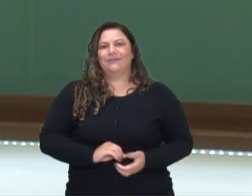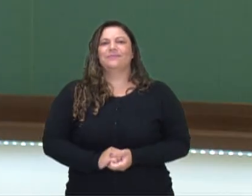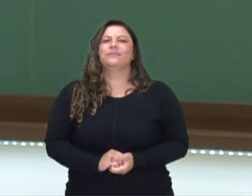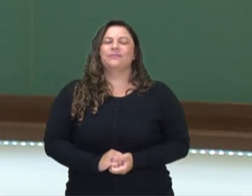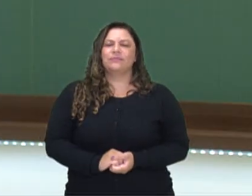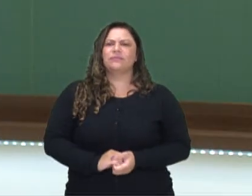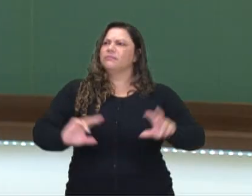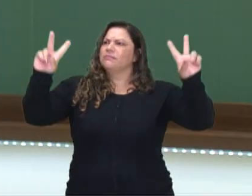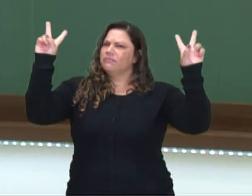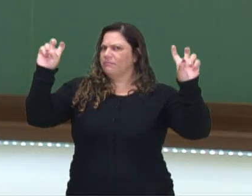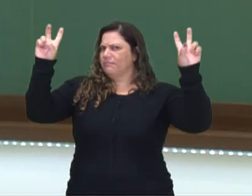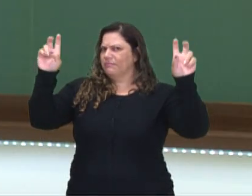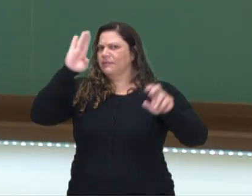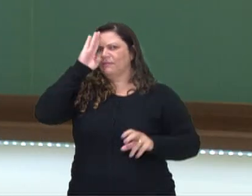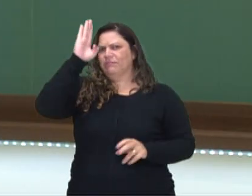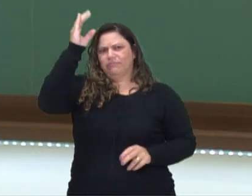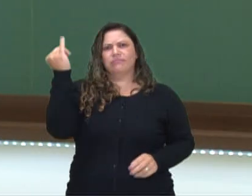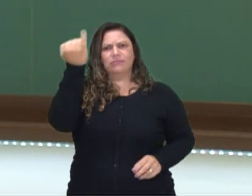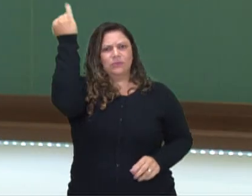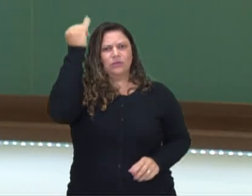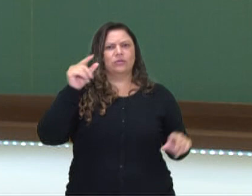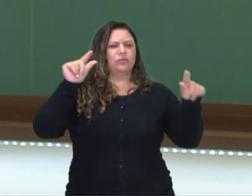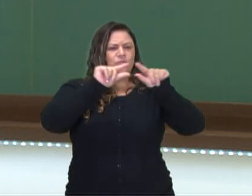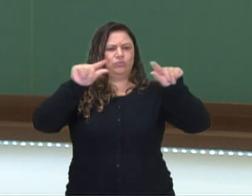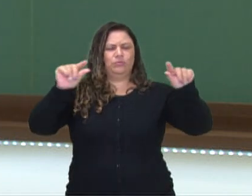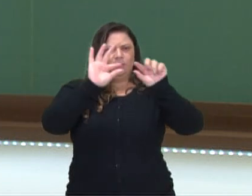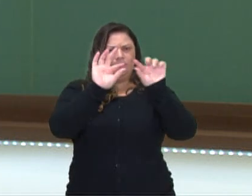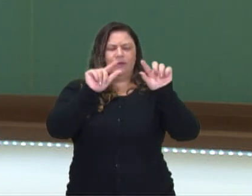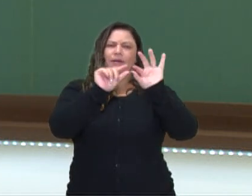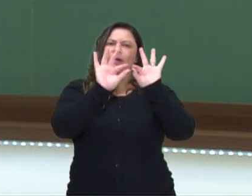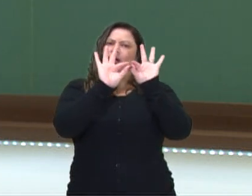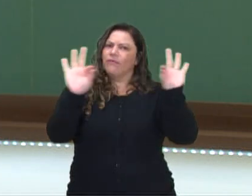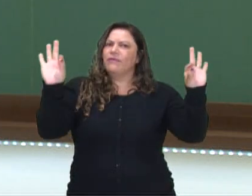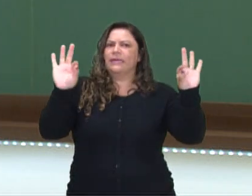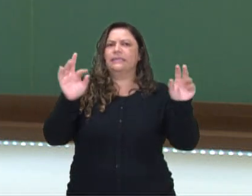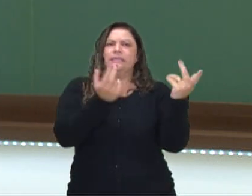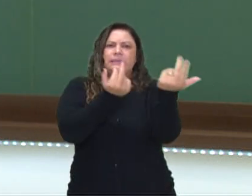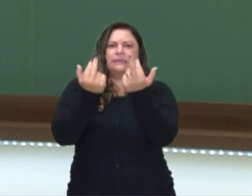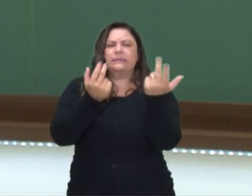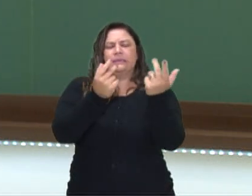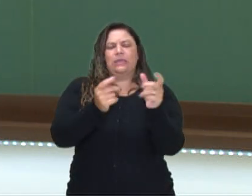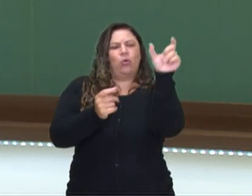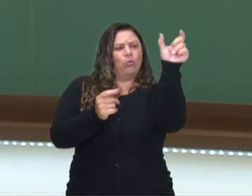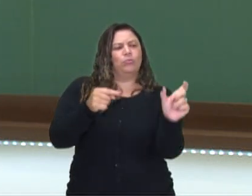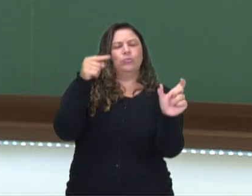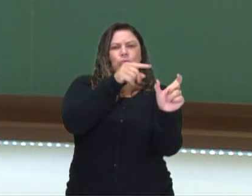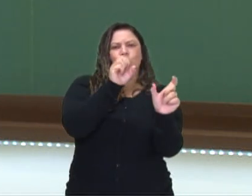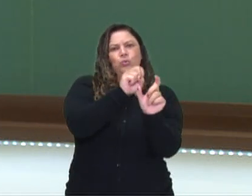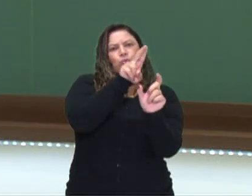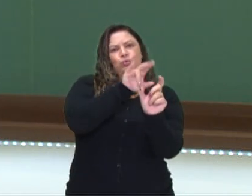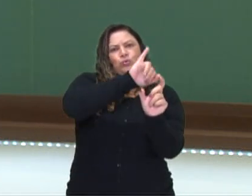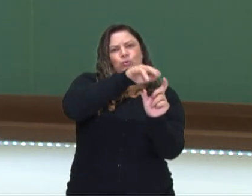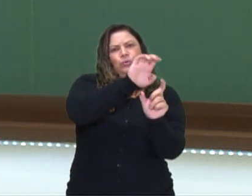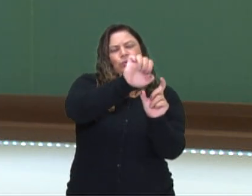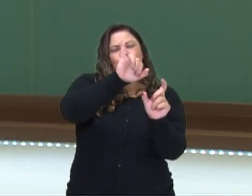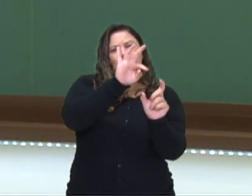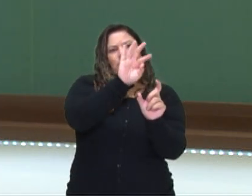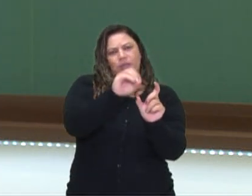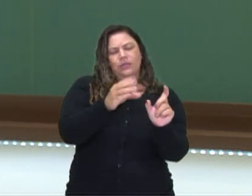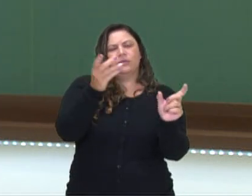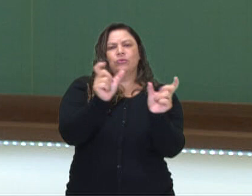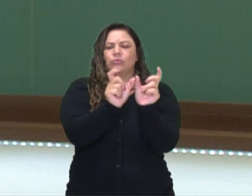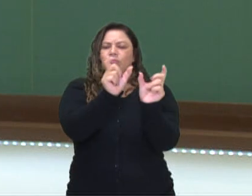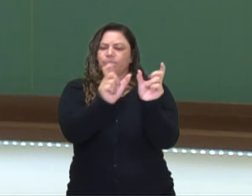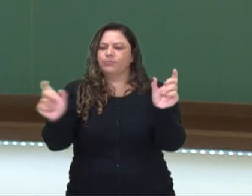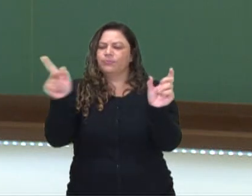Predicado é um termo essencial de uma oração, assim como o sujeito. Lembrando que oração é um enunciado construído em